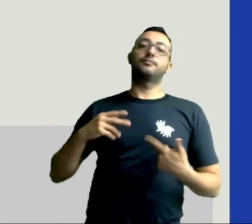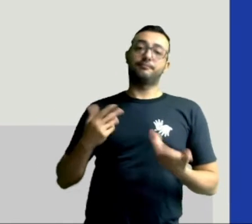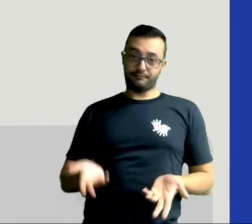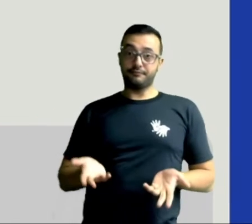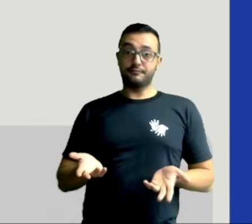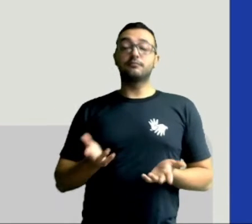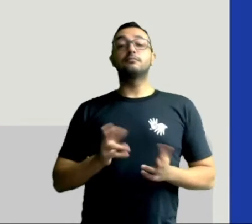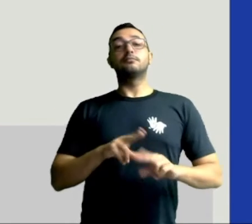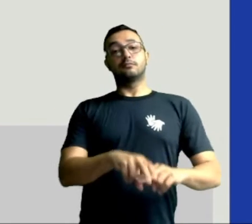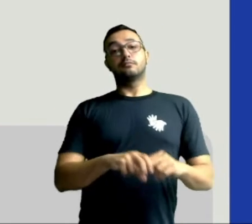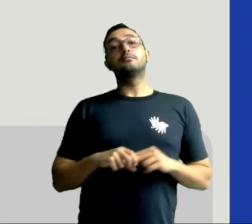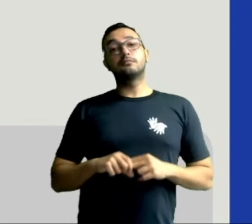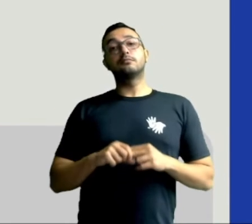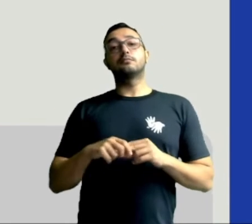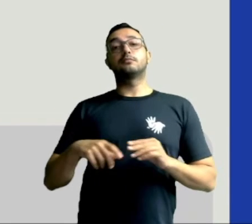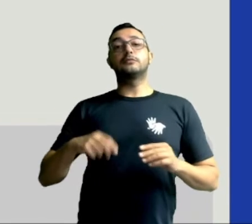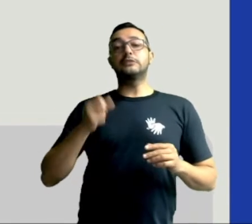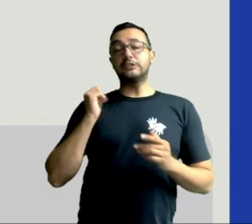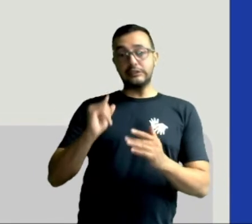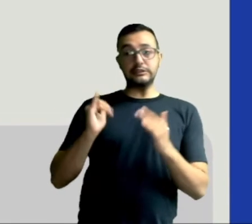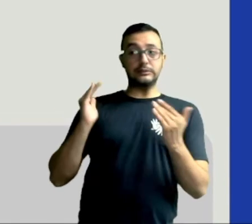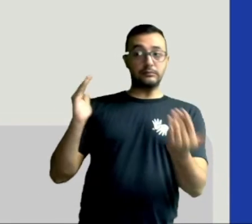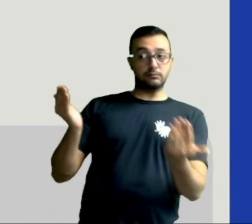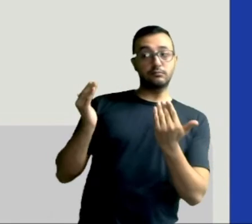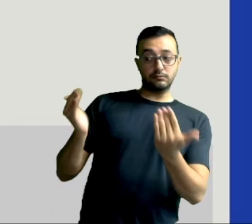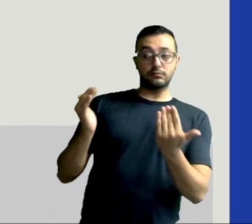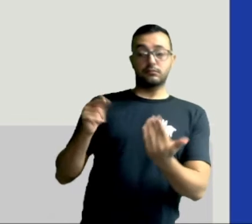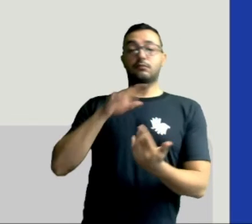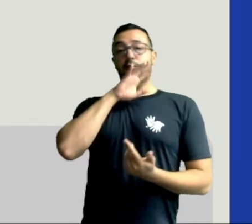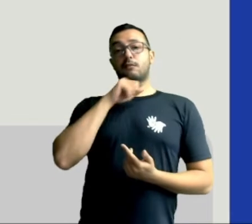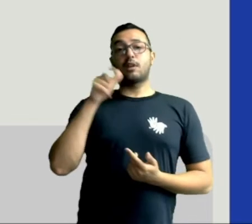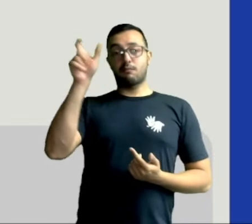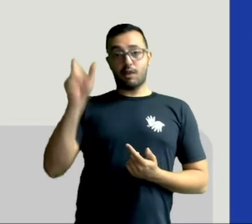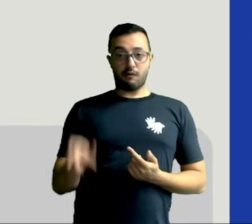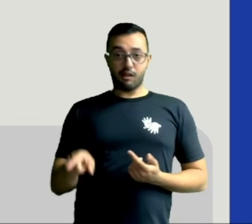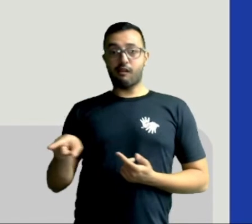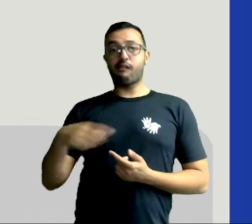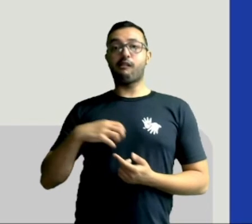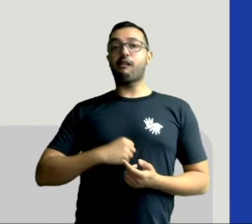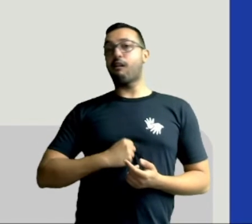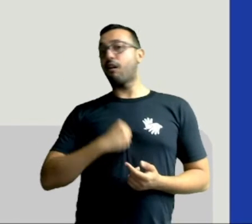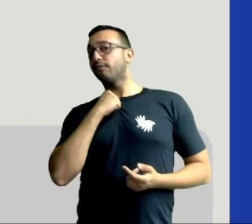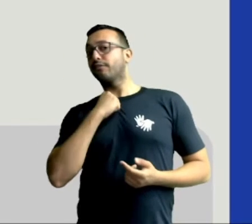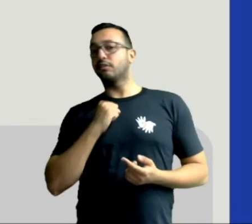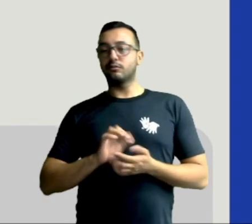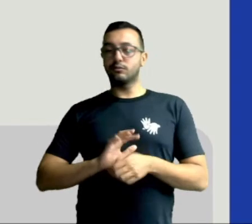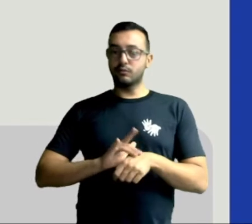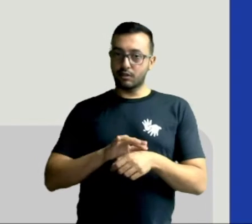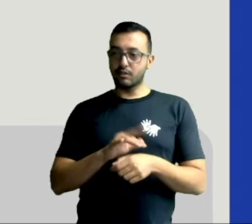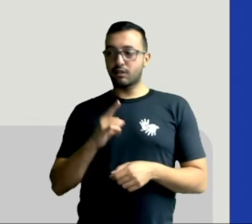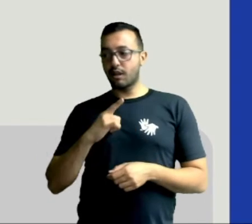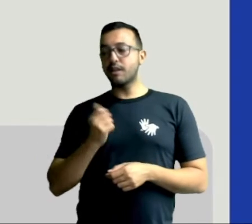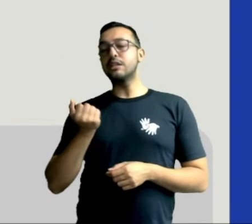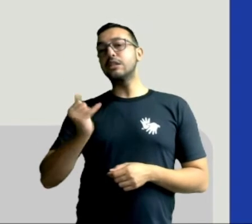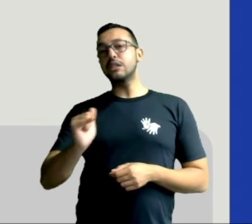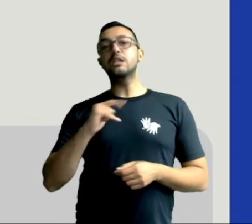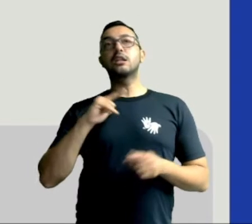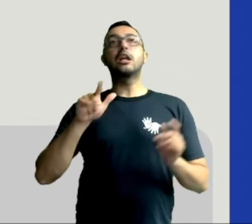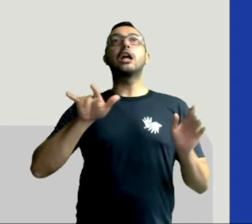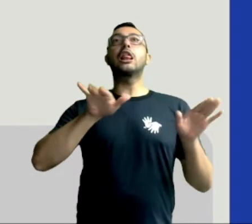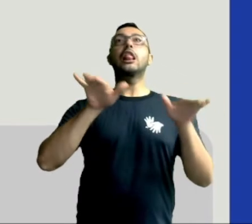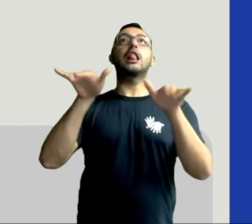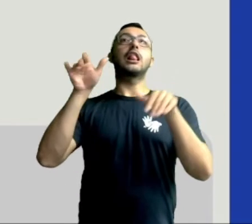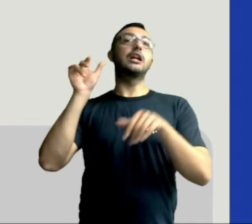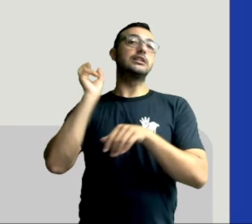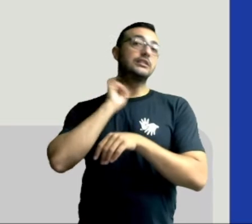Então, por isso, se suspeita de que o animal esteja com raiva ou você possua morcegos